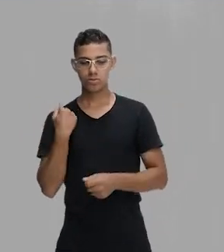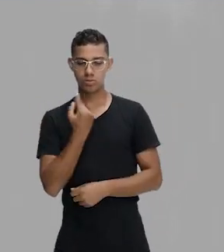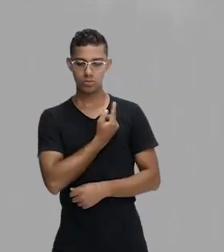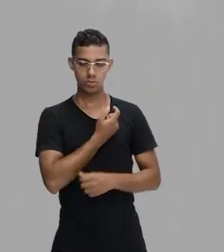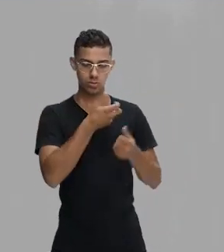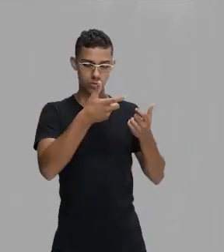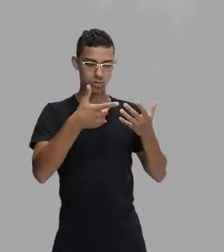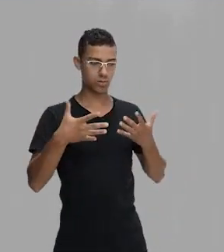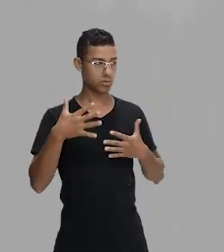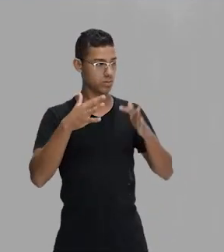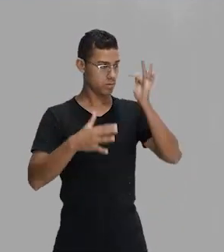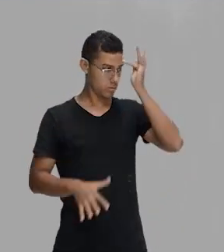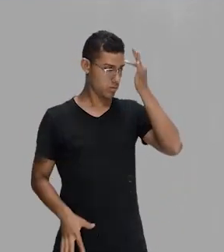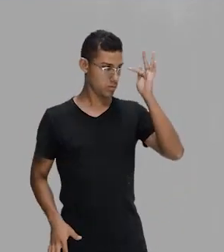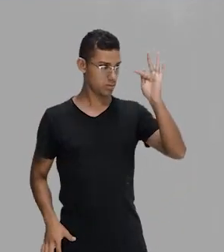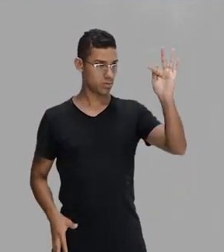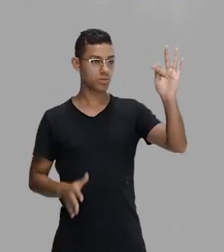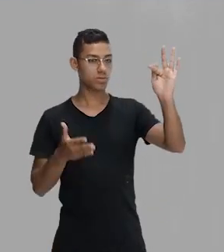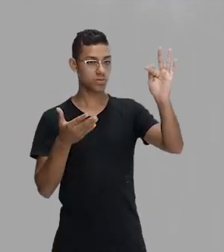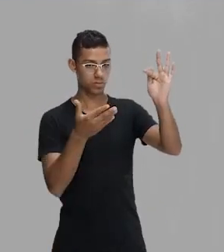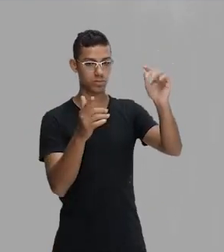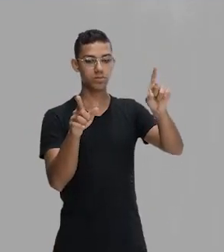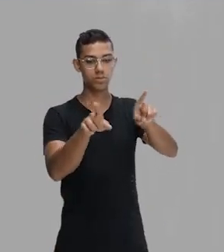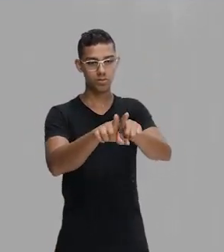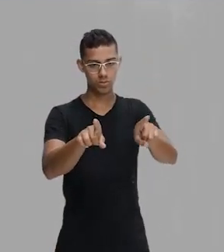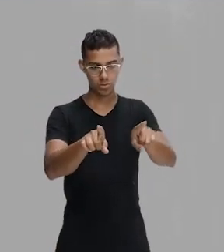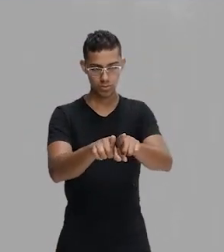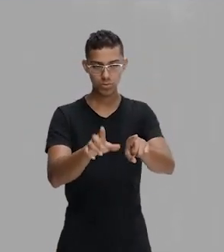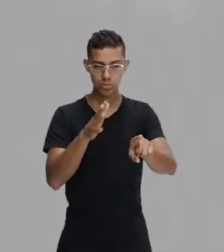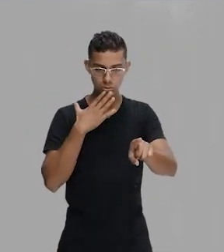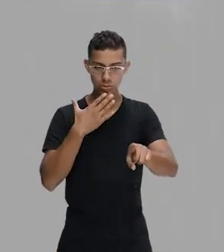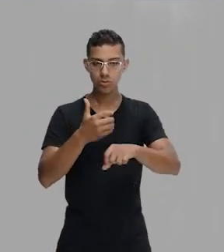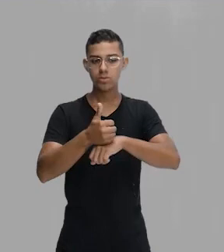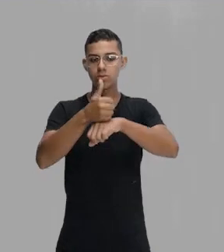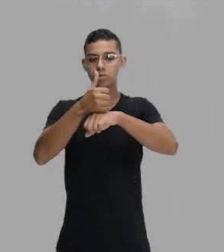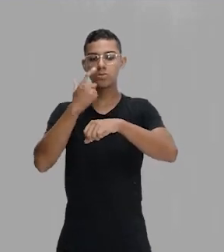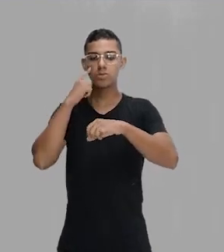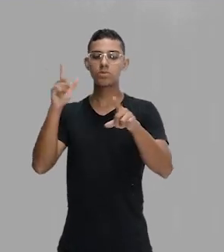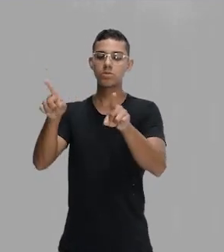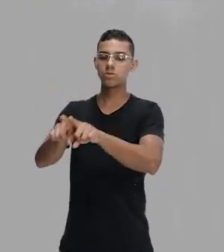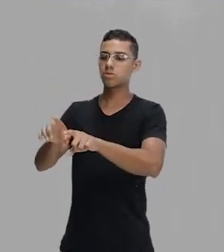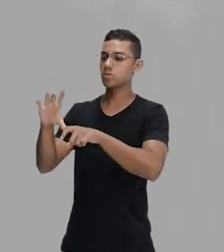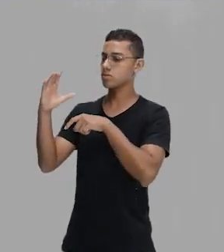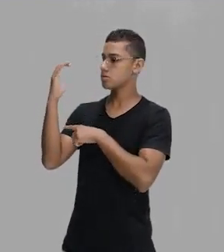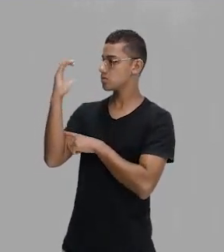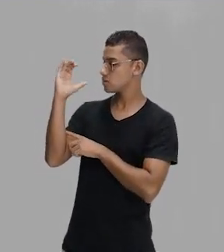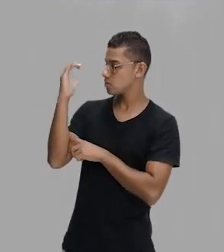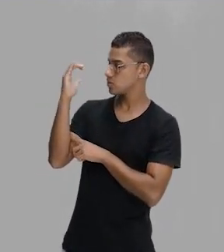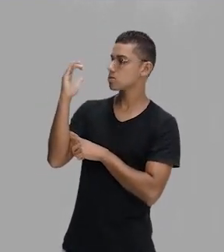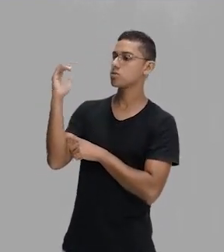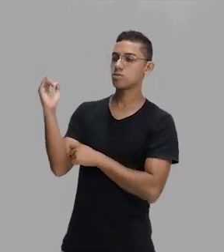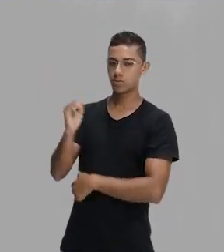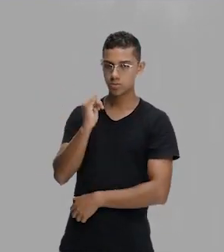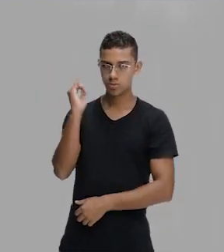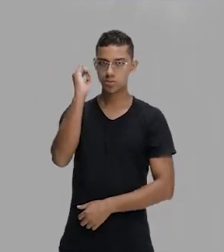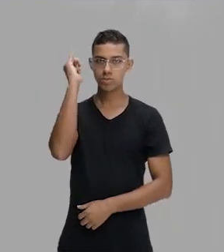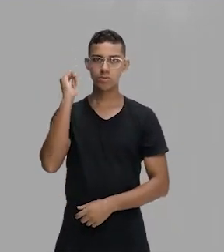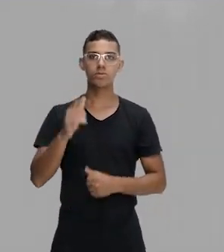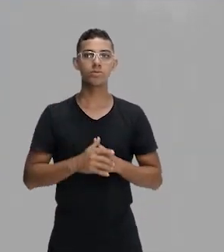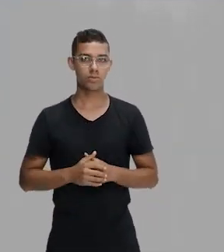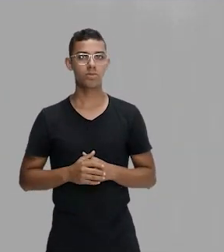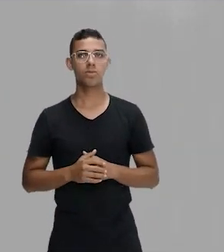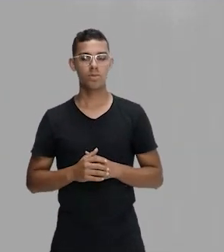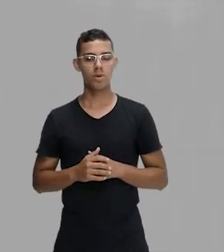estamos falando de filosofia, mais ainda, melhor ainda, tá? Como nós estamos falando de ciência, muito importante. Então,